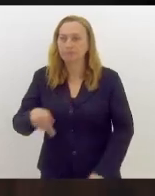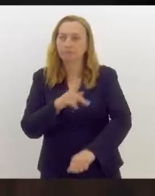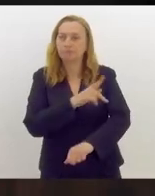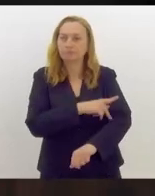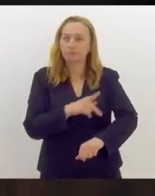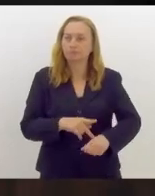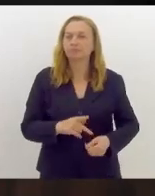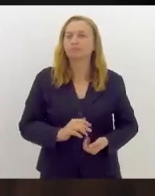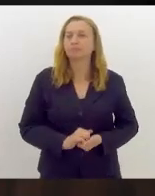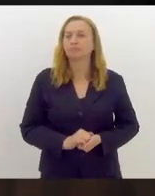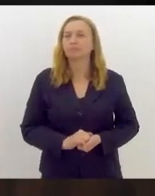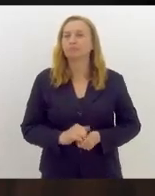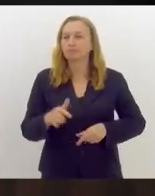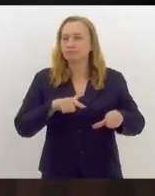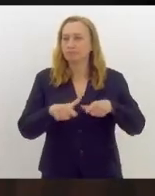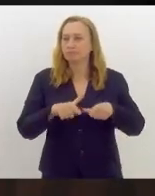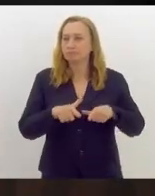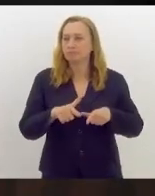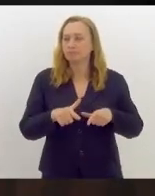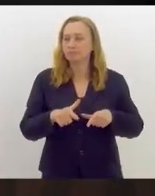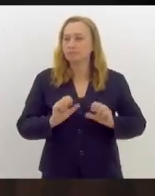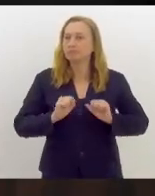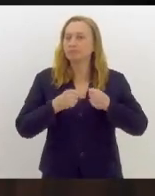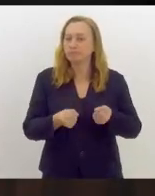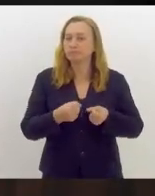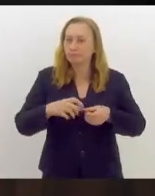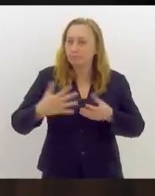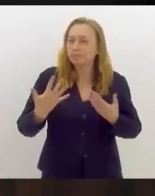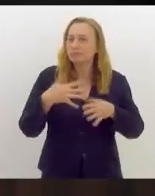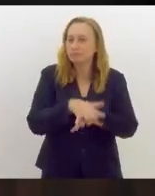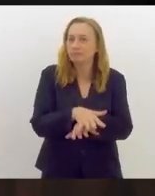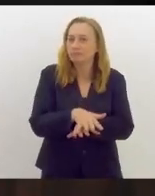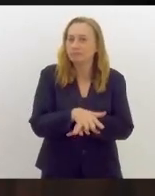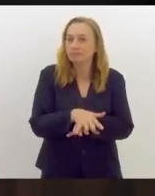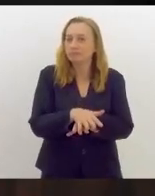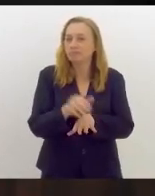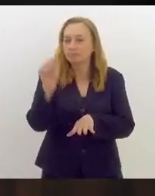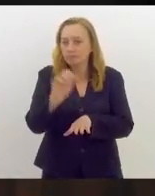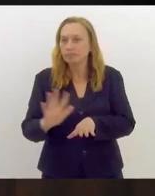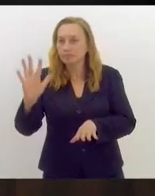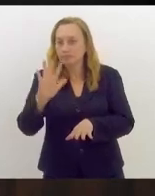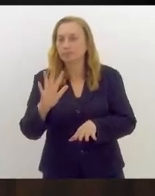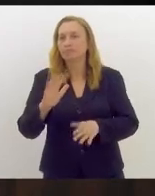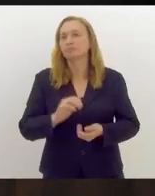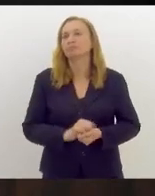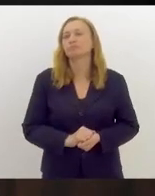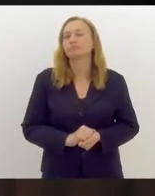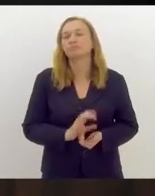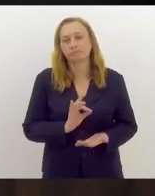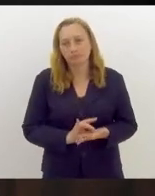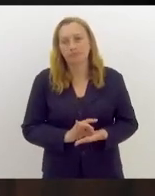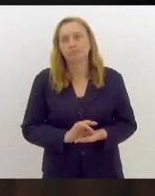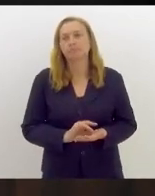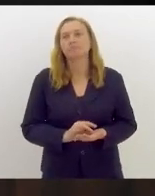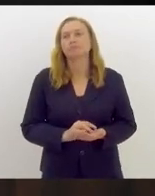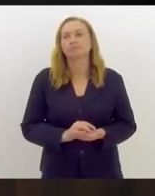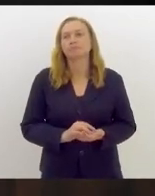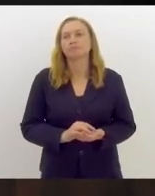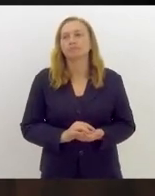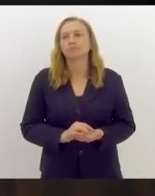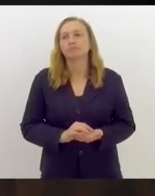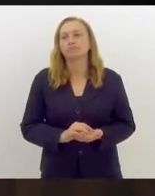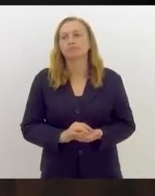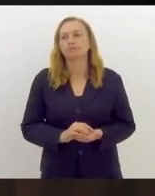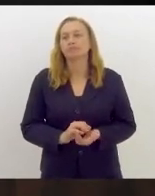e trabalho muito na defesa da inclusão mas inclusão social de verdade a inclusão se faz